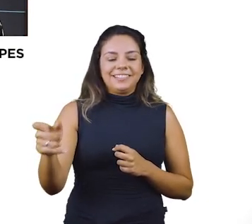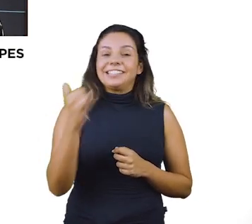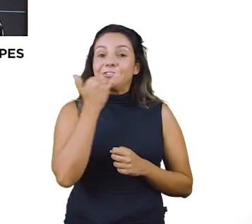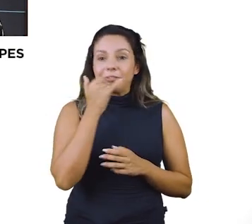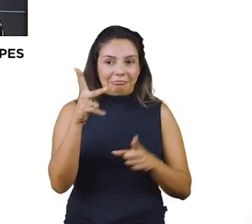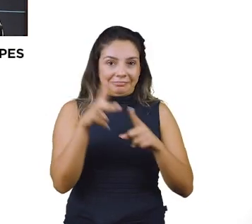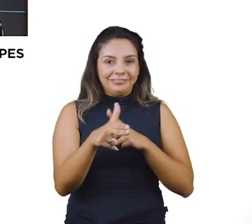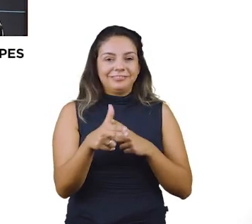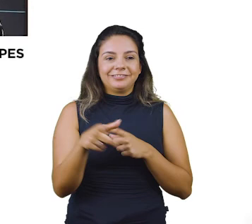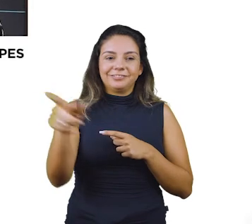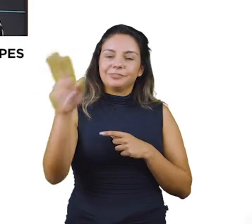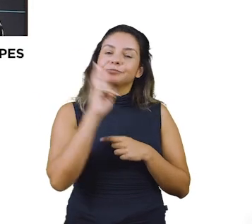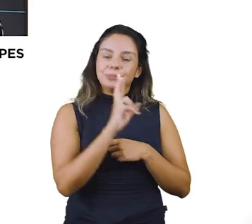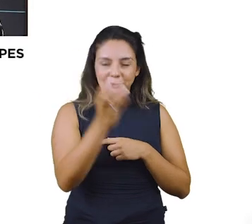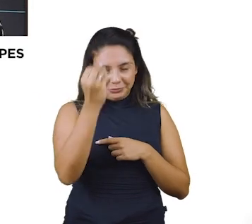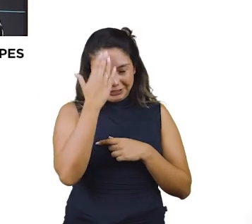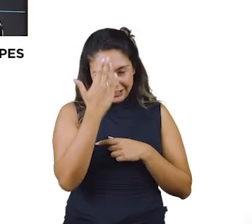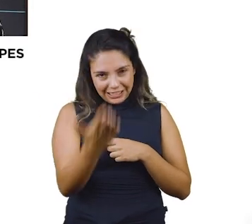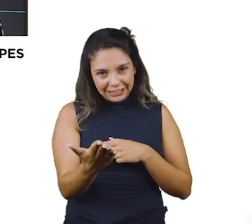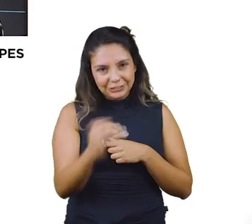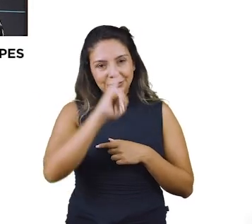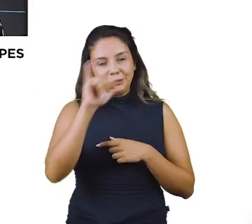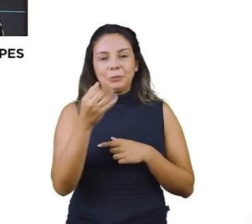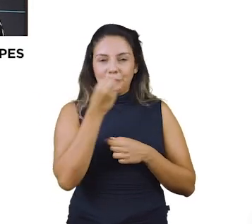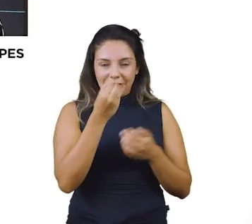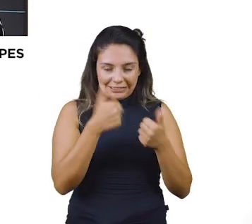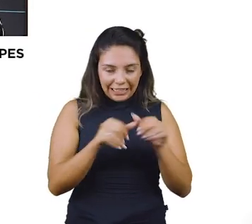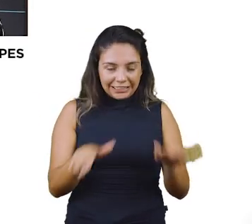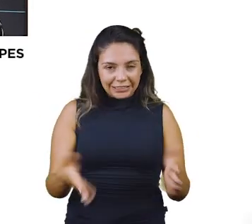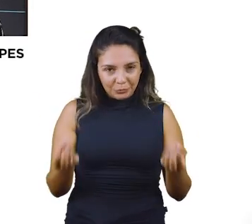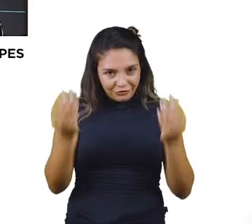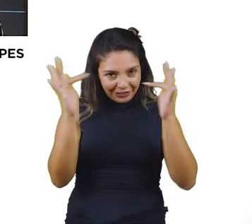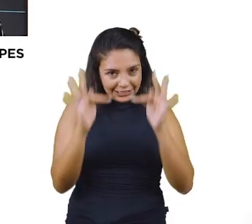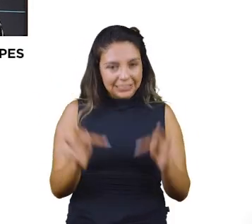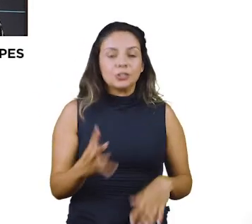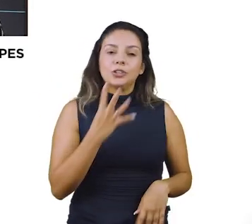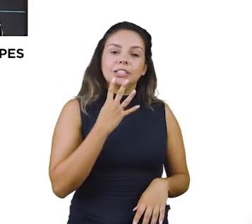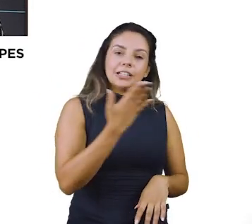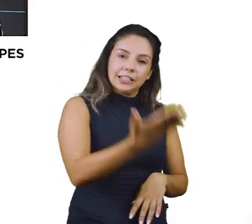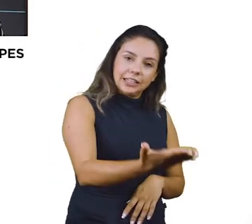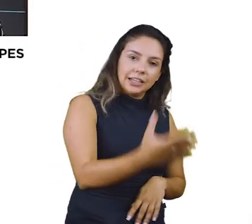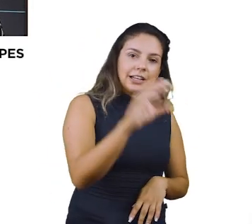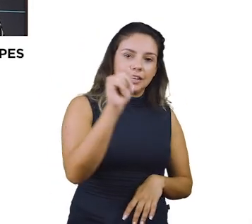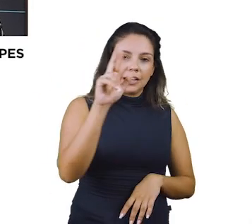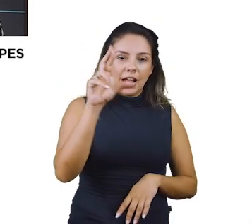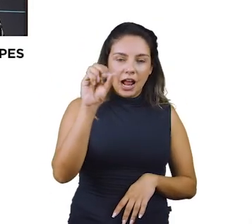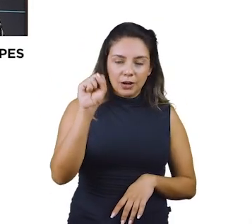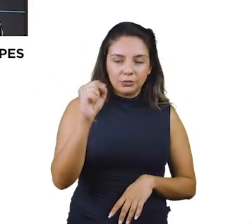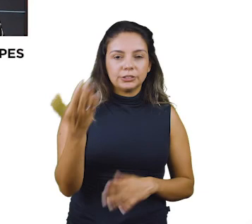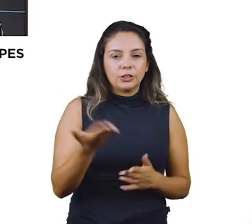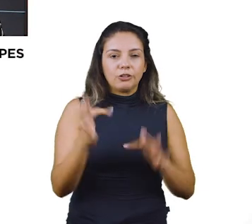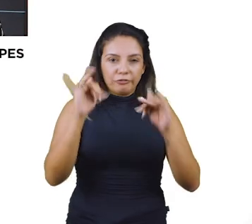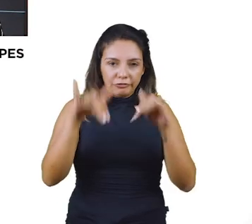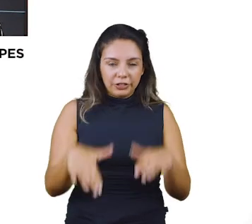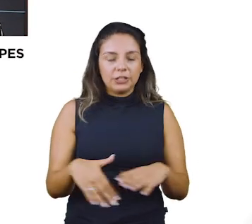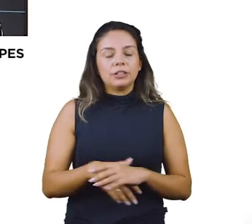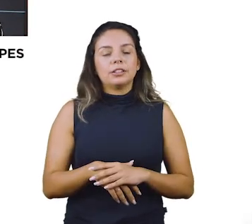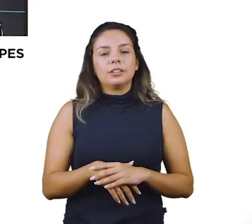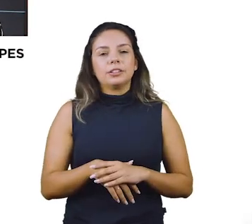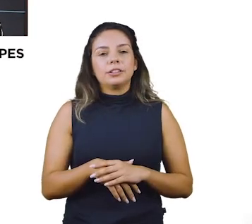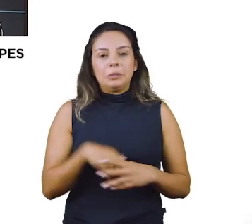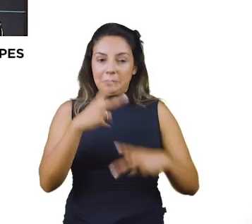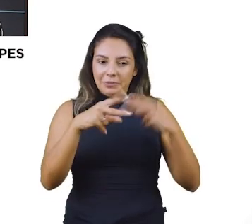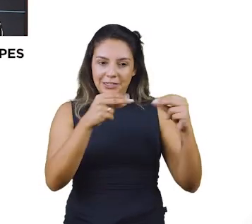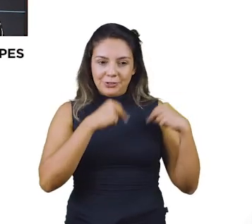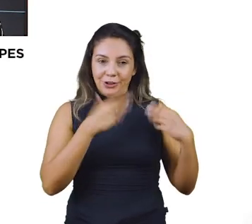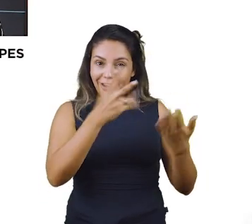Desculpa. Muito obrigado pela oportunidade. Agradecer o Carlos por esse momento, em especial esse momento final que ele nos